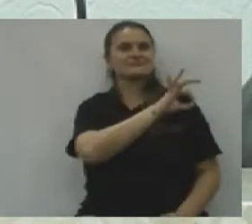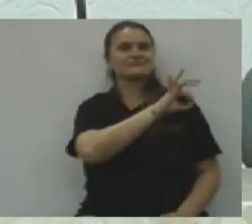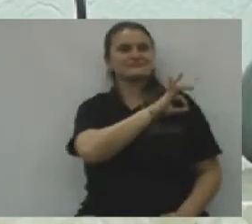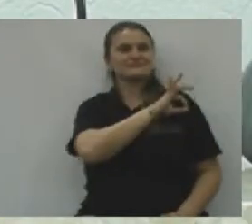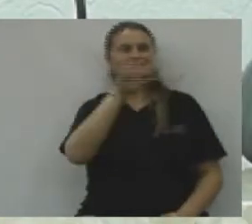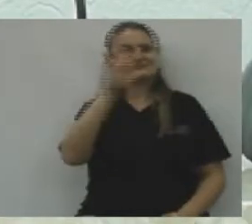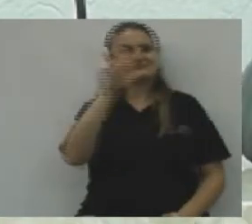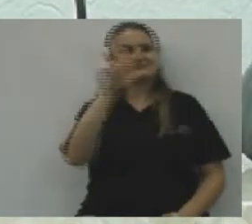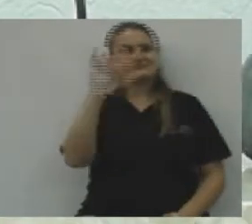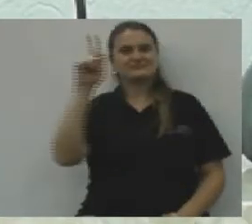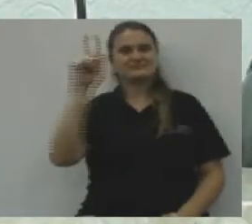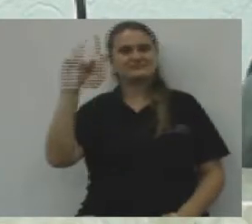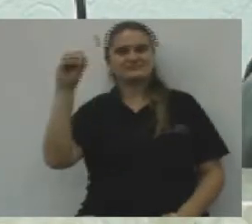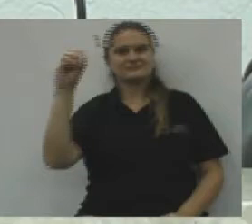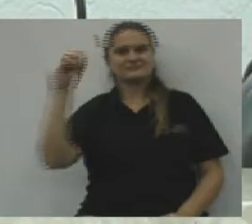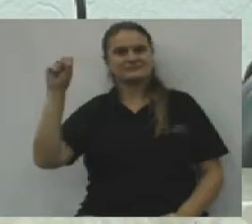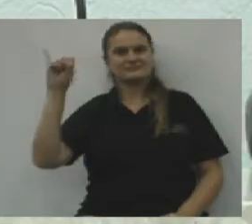Silva,